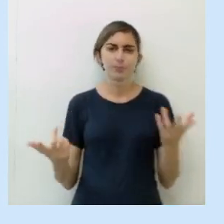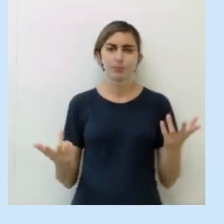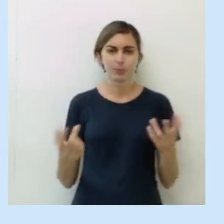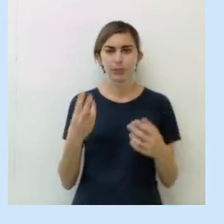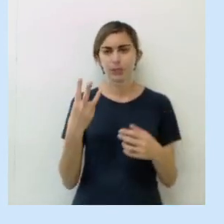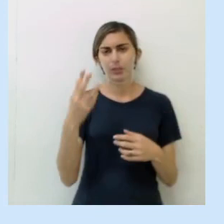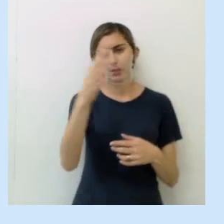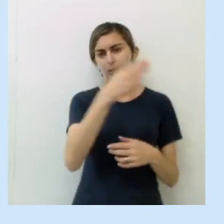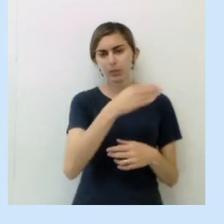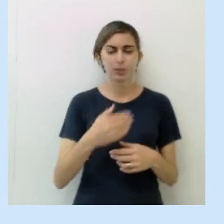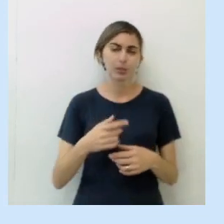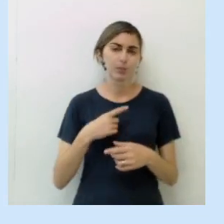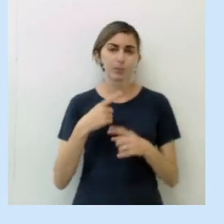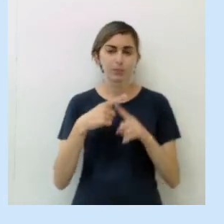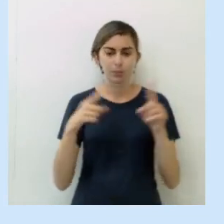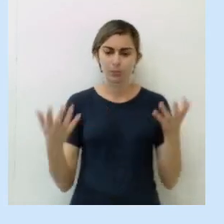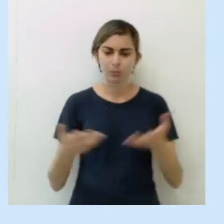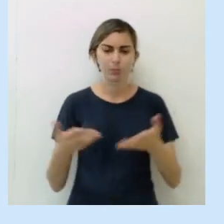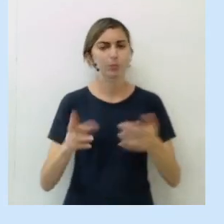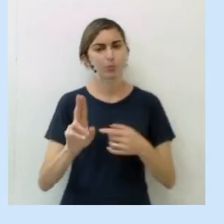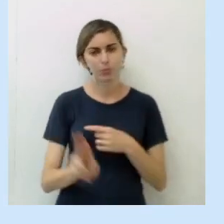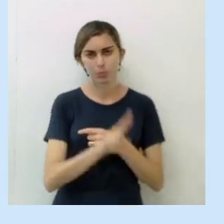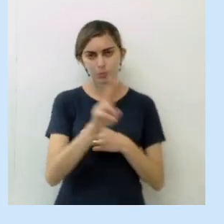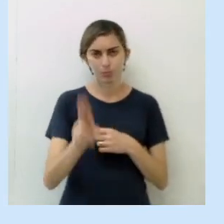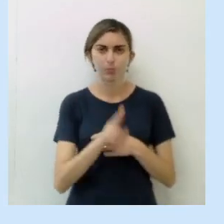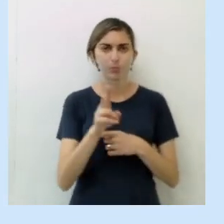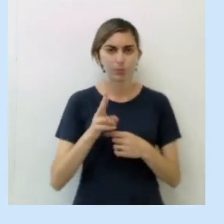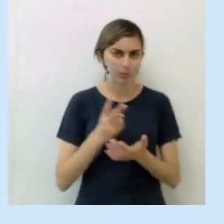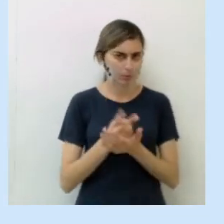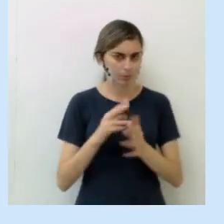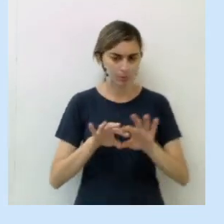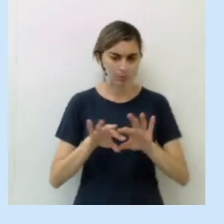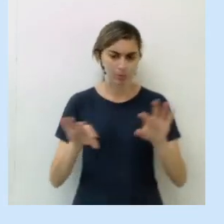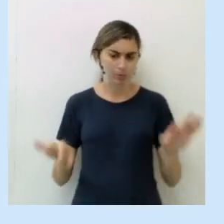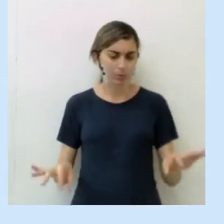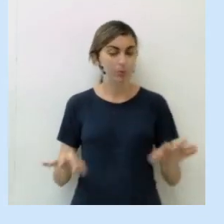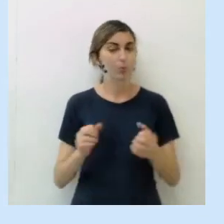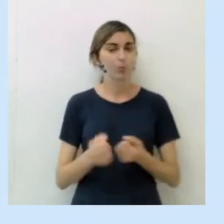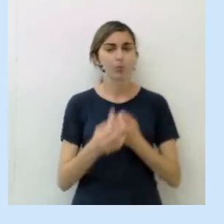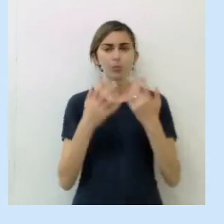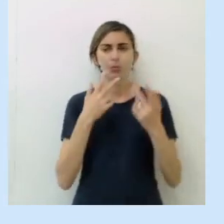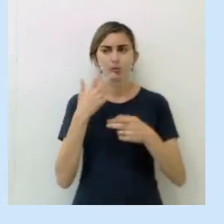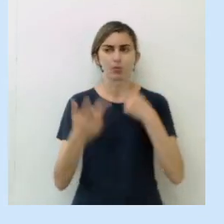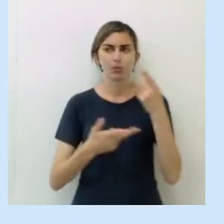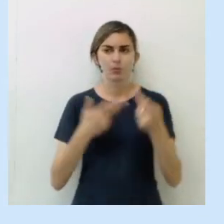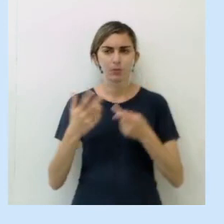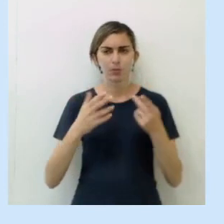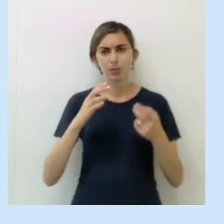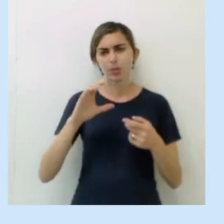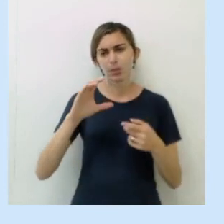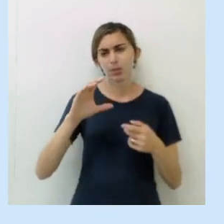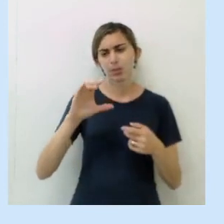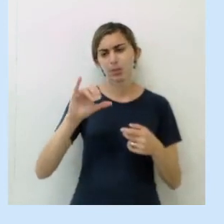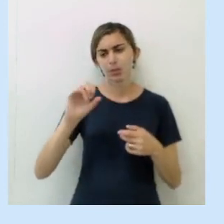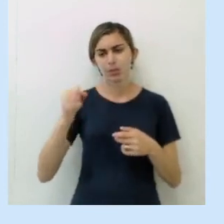dimensões. Mas aí a gente vai hoje utilizar ainda essa separação. Quando a gente fala de